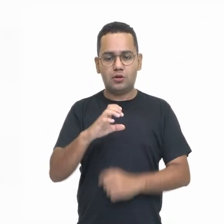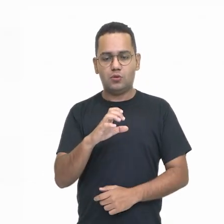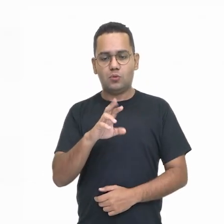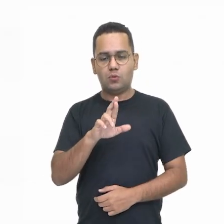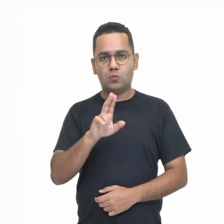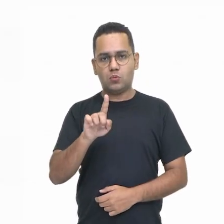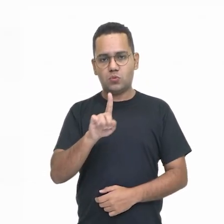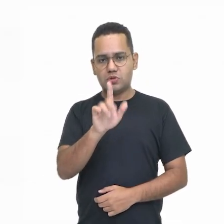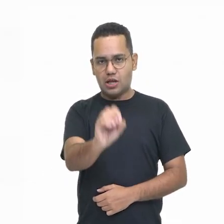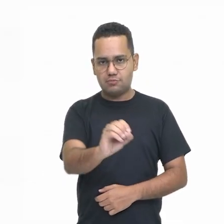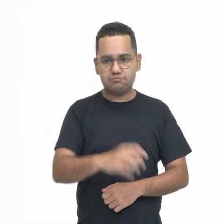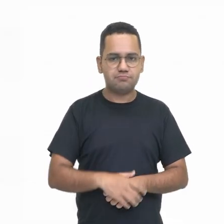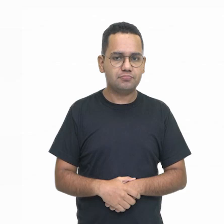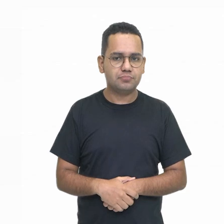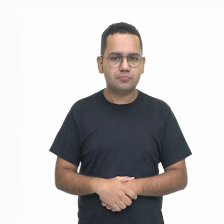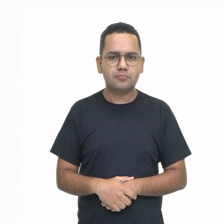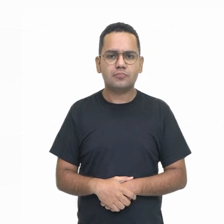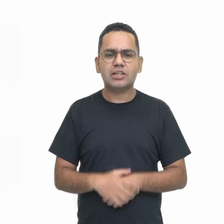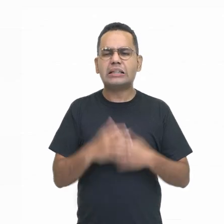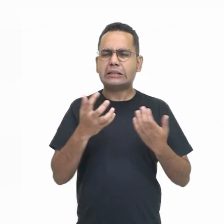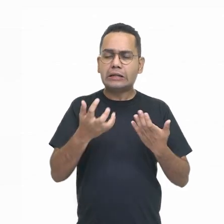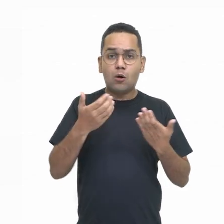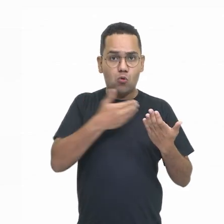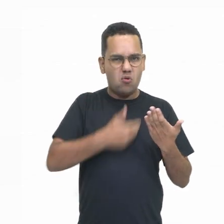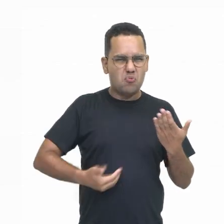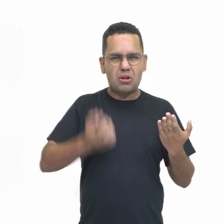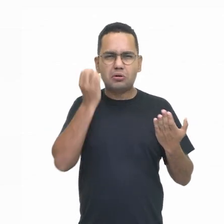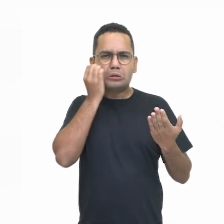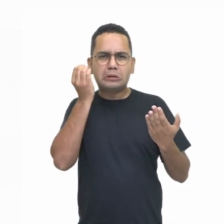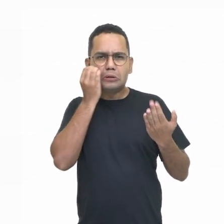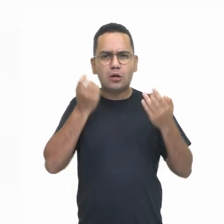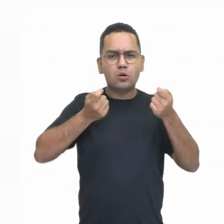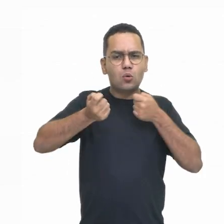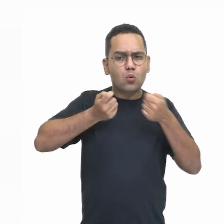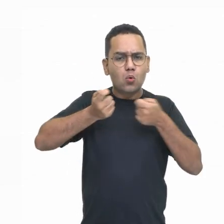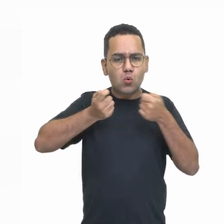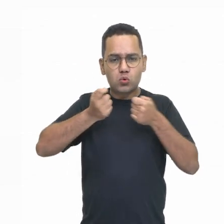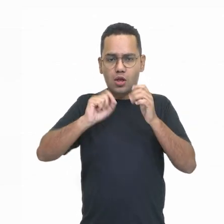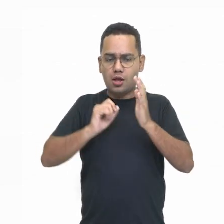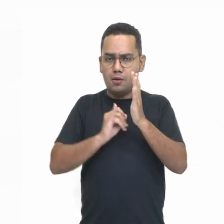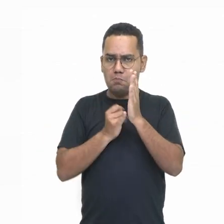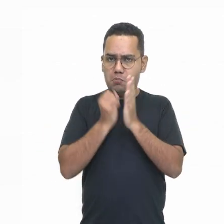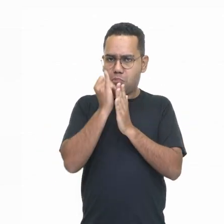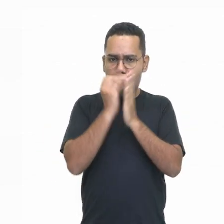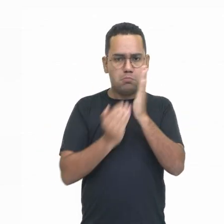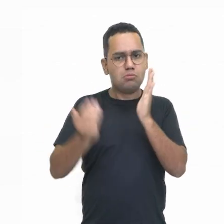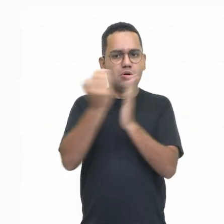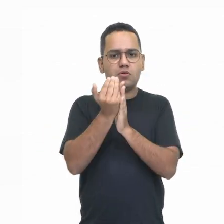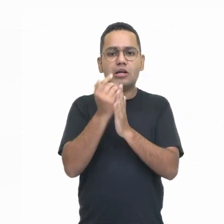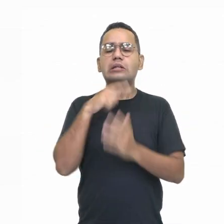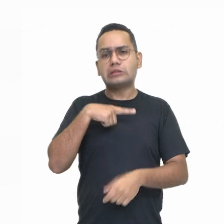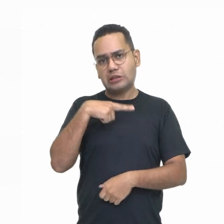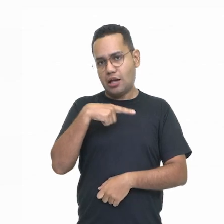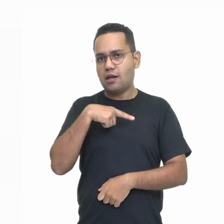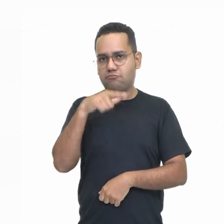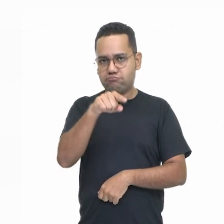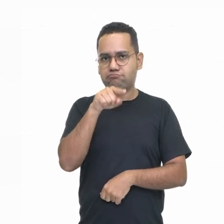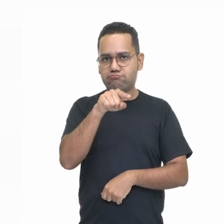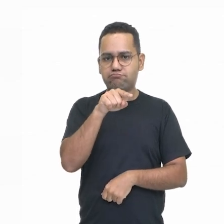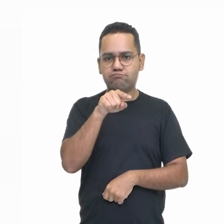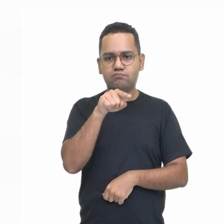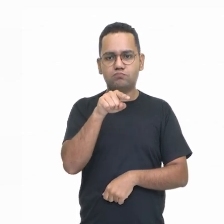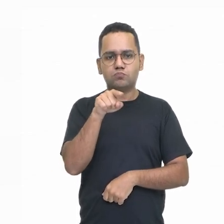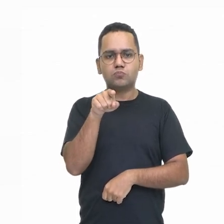Na tentativa de controlar a inflação, o governo lançou o plano cruzado, que inicialmente teve